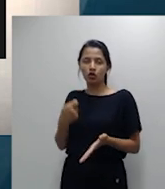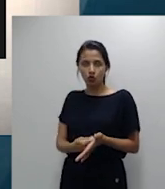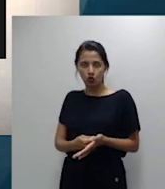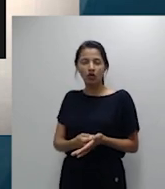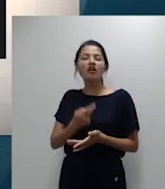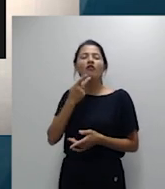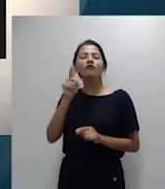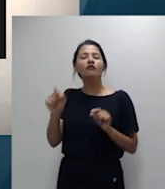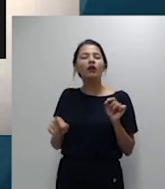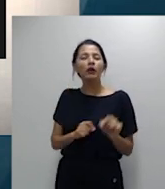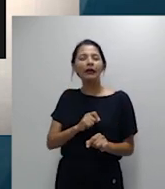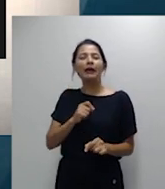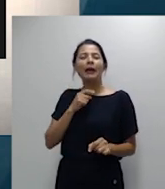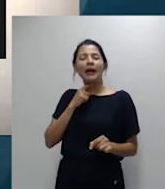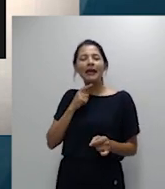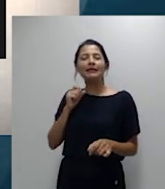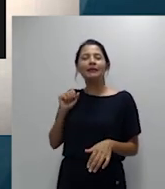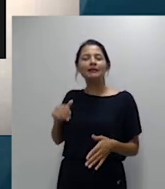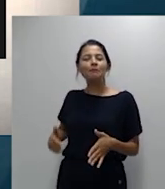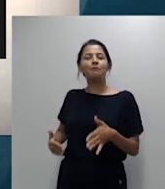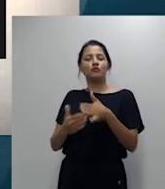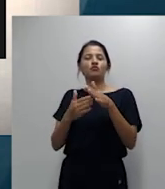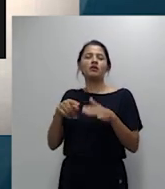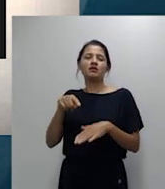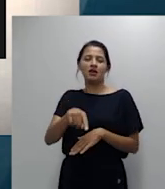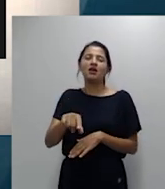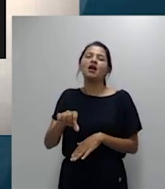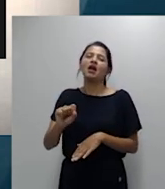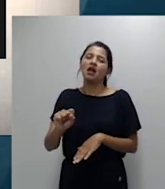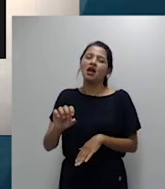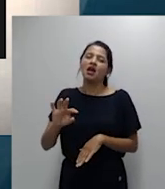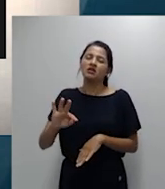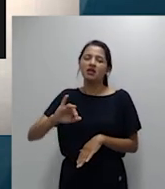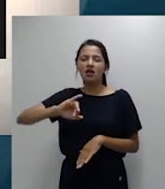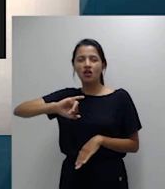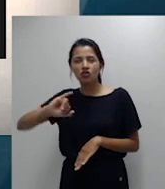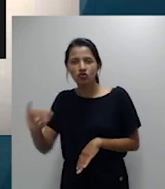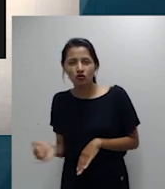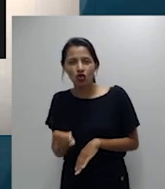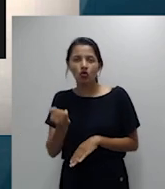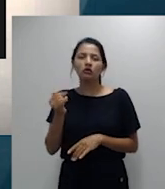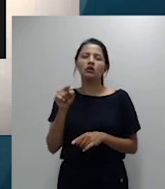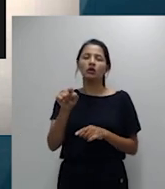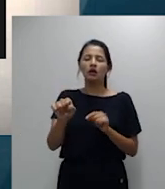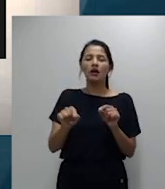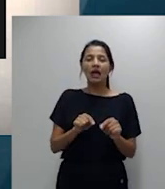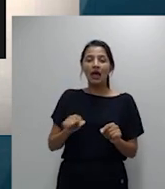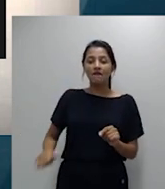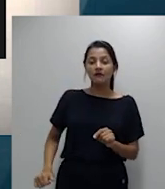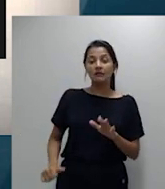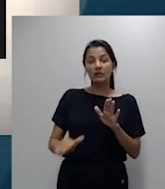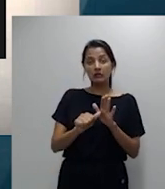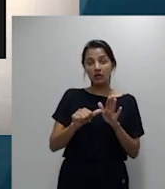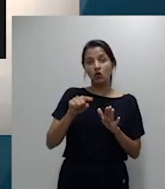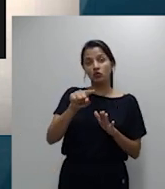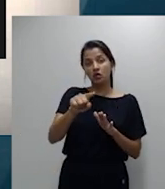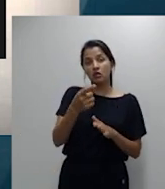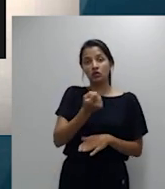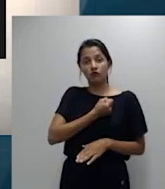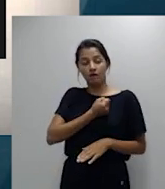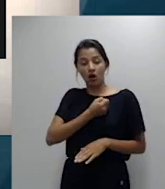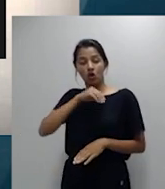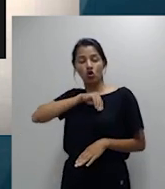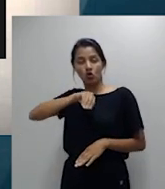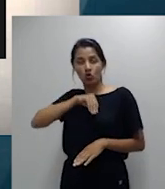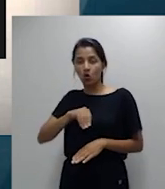se que segundo entendimento dessa ponte vencida a fazenda pública caso dos Autos a fixação dos honorários não está descrita